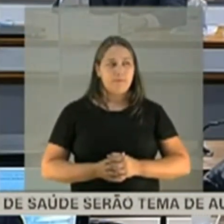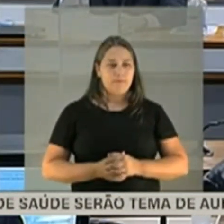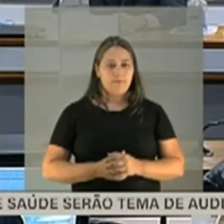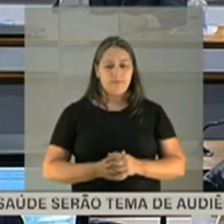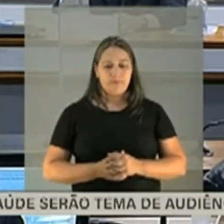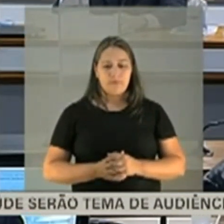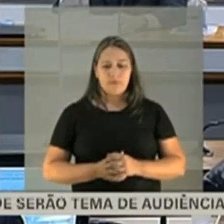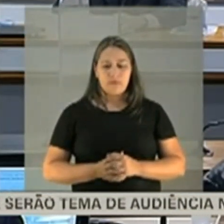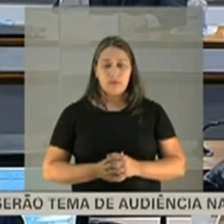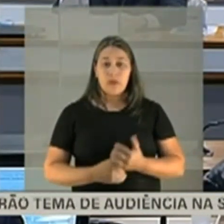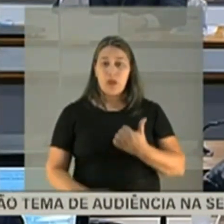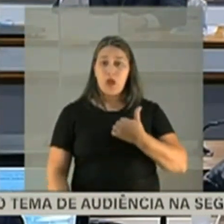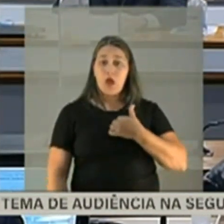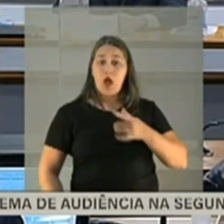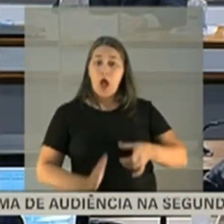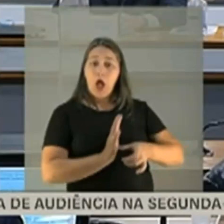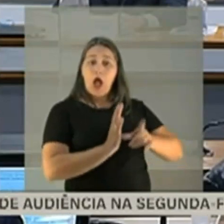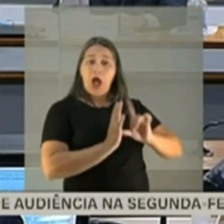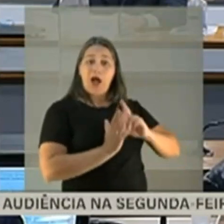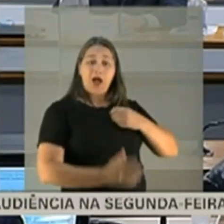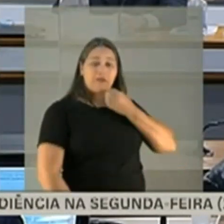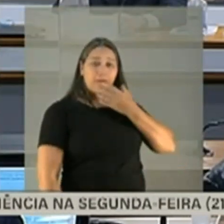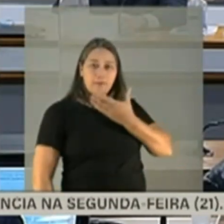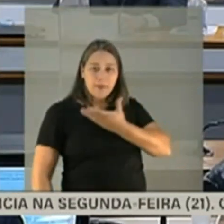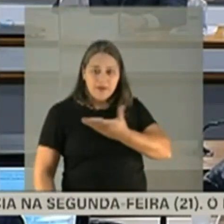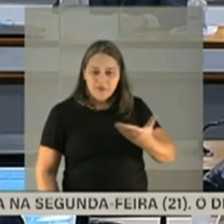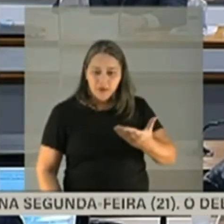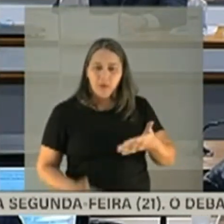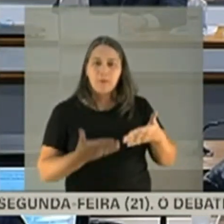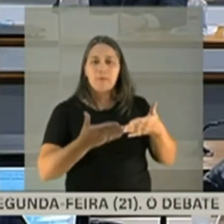Eu não posso, antes de dar boas-vindas, pedir desculpa